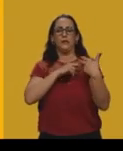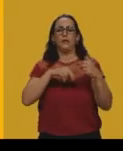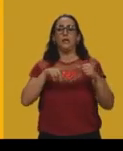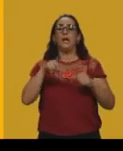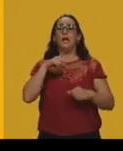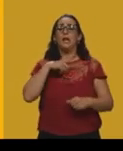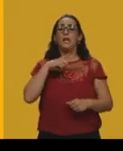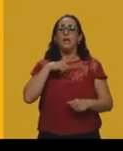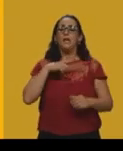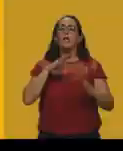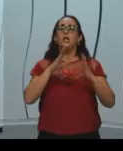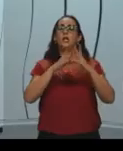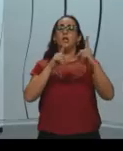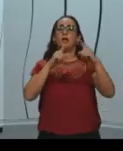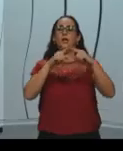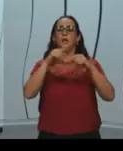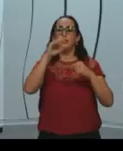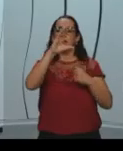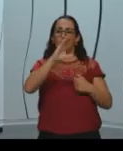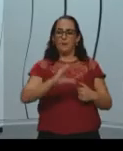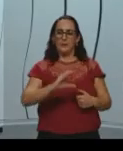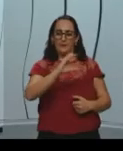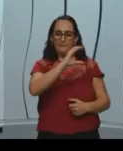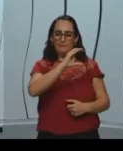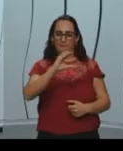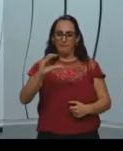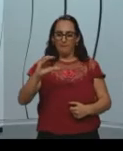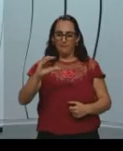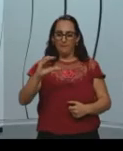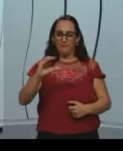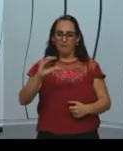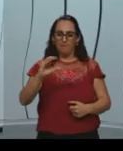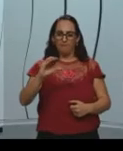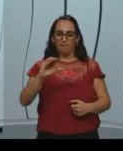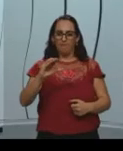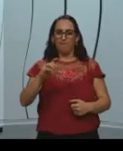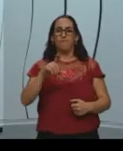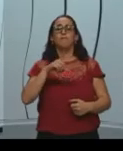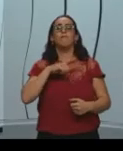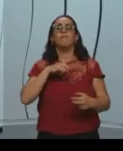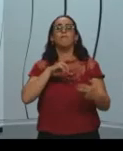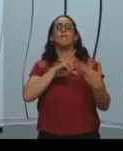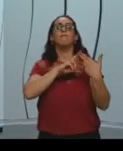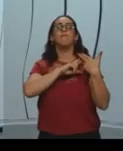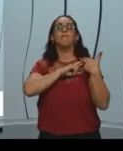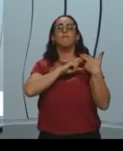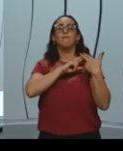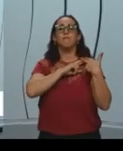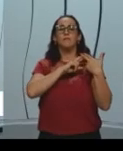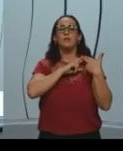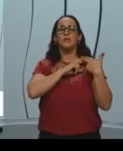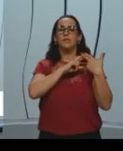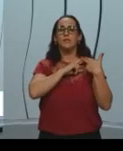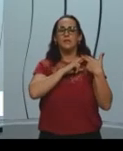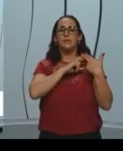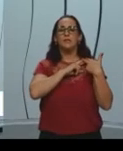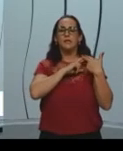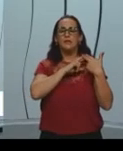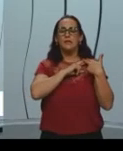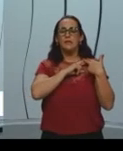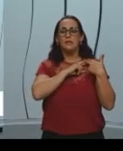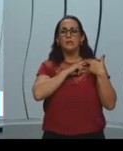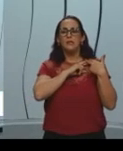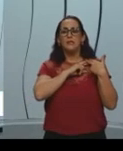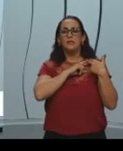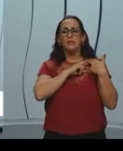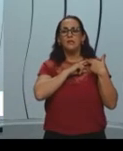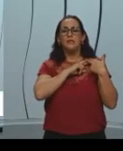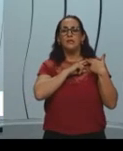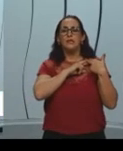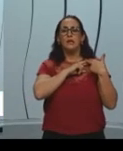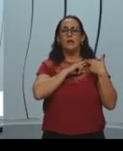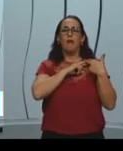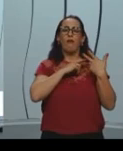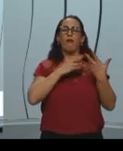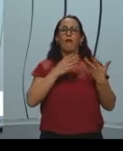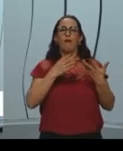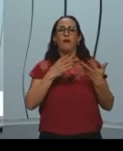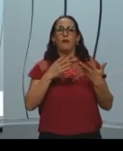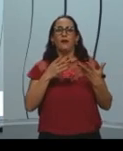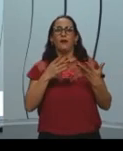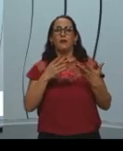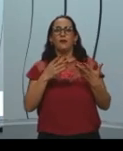a Igreja Católica, né? Ela tem um papel em vários sentidos aí, na questão